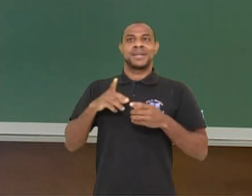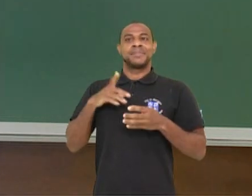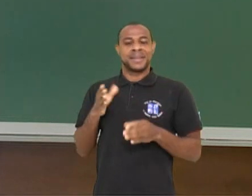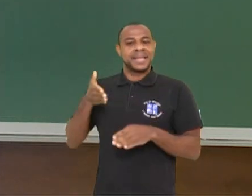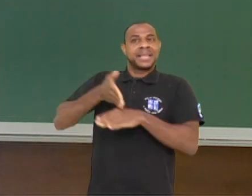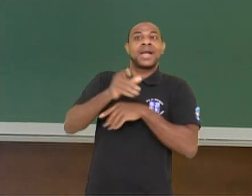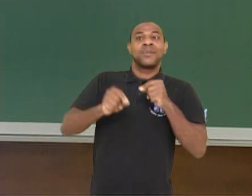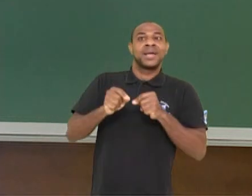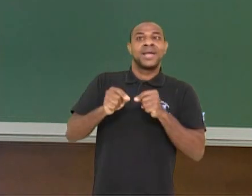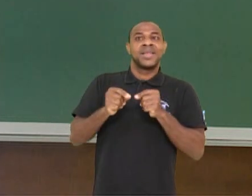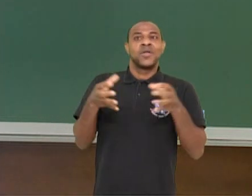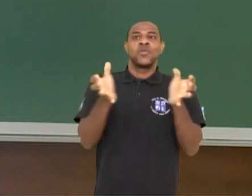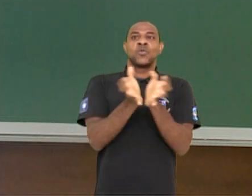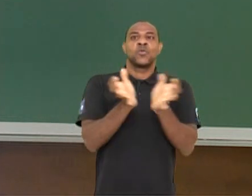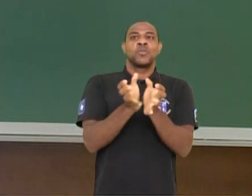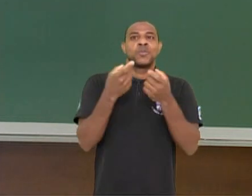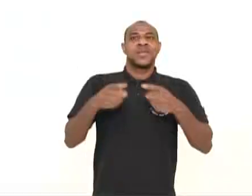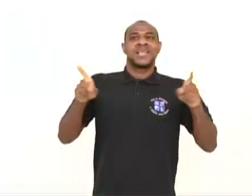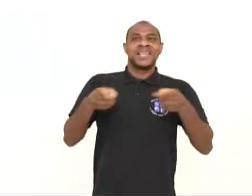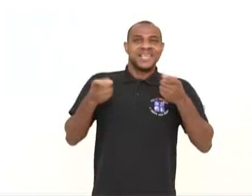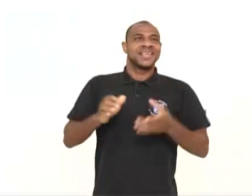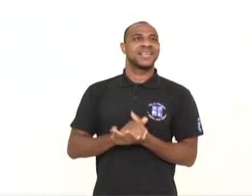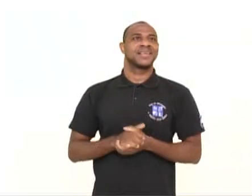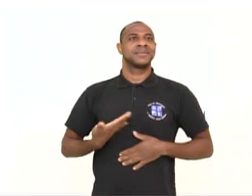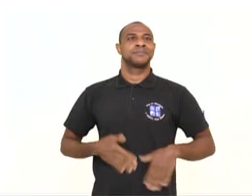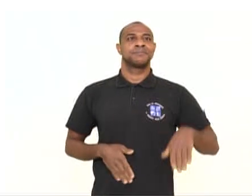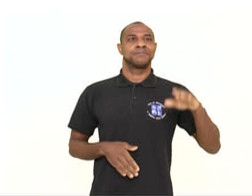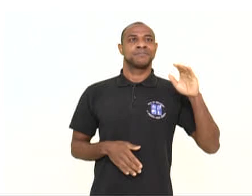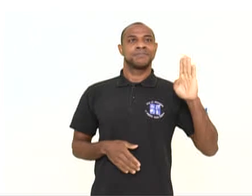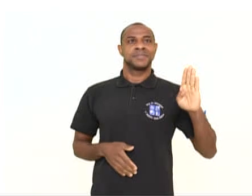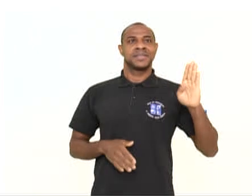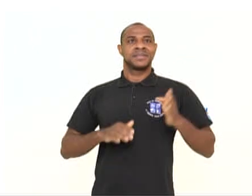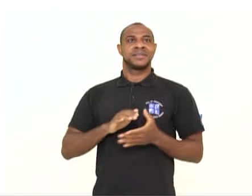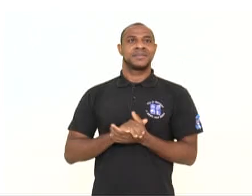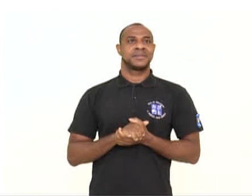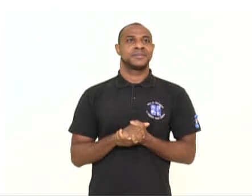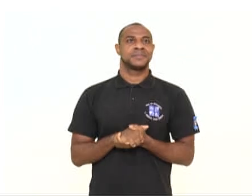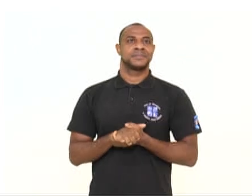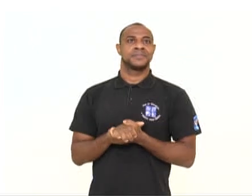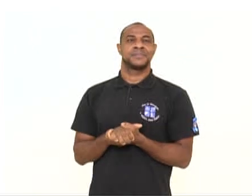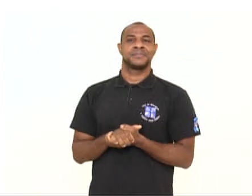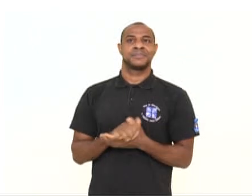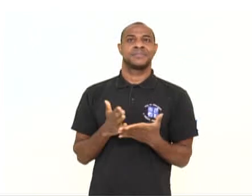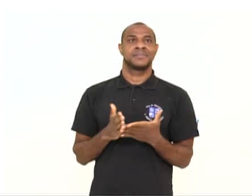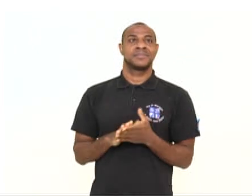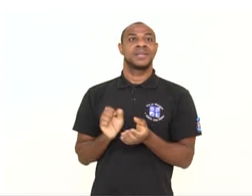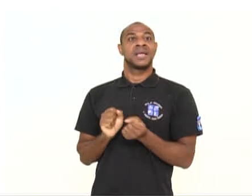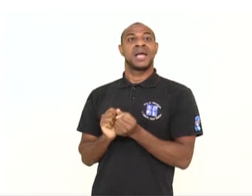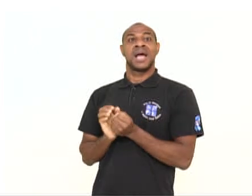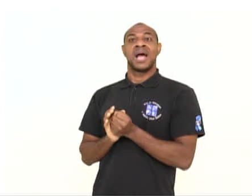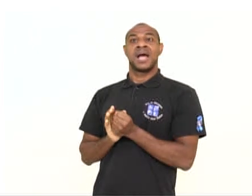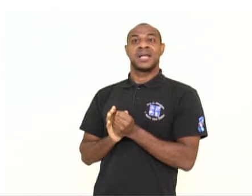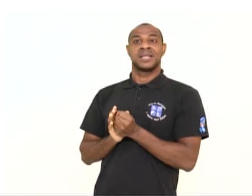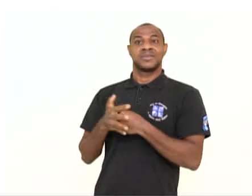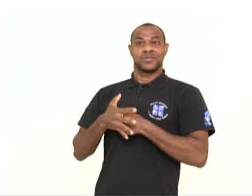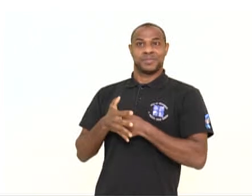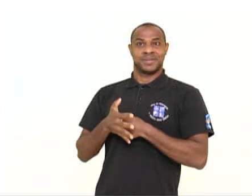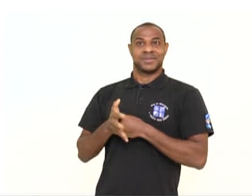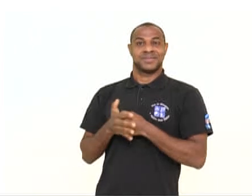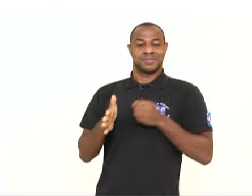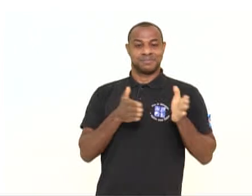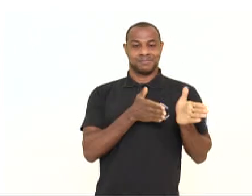de música. In quarantine, we are listening to music on streaming. Na quarentena, estamos ouvindo